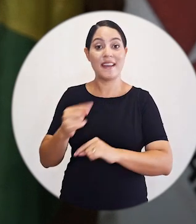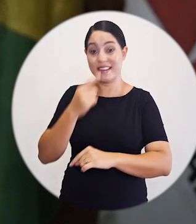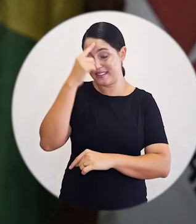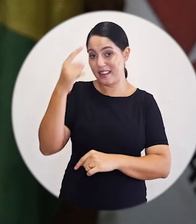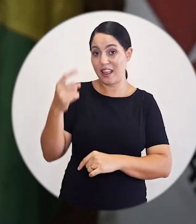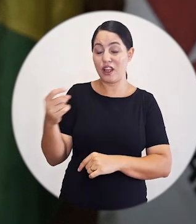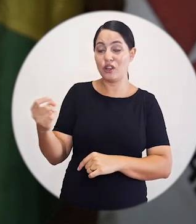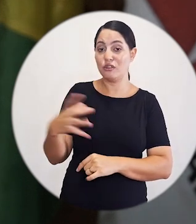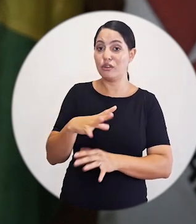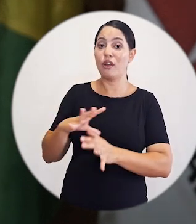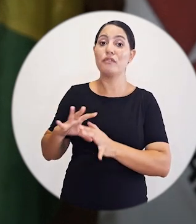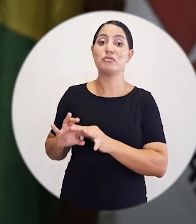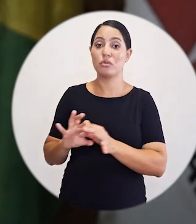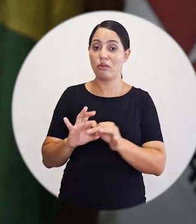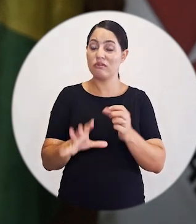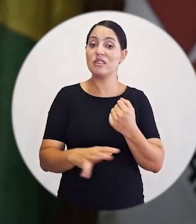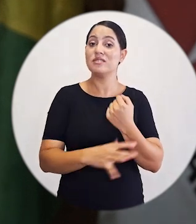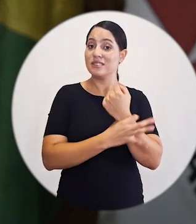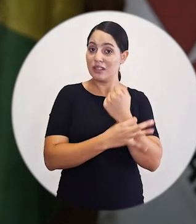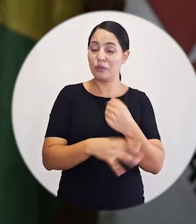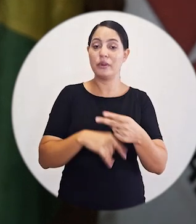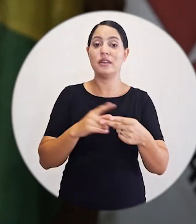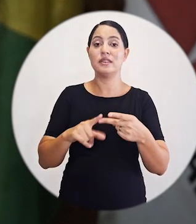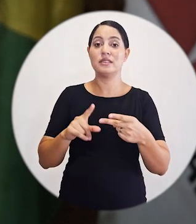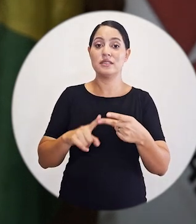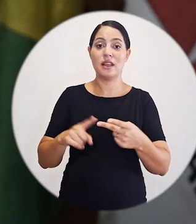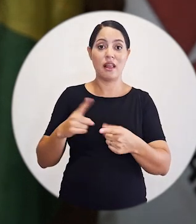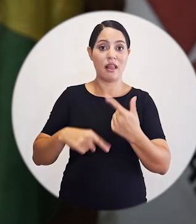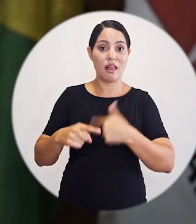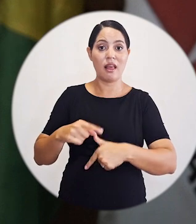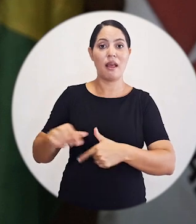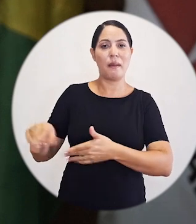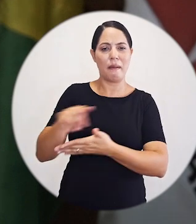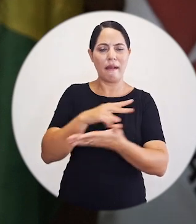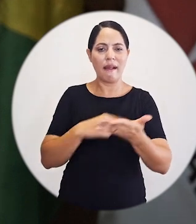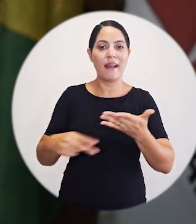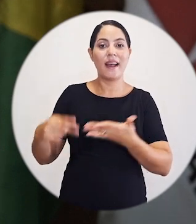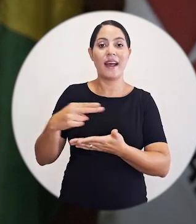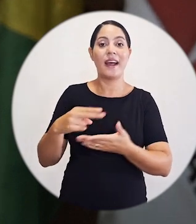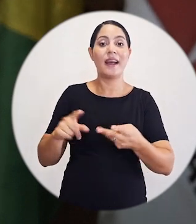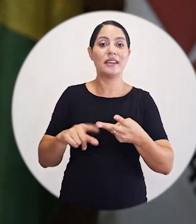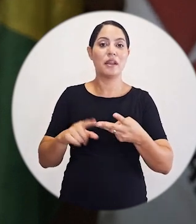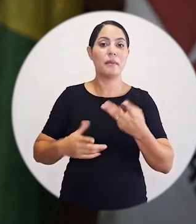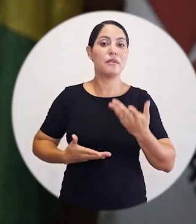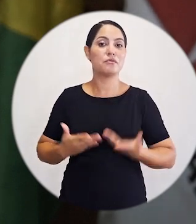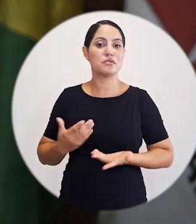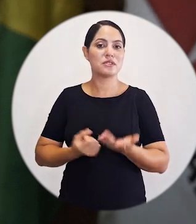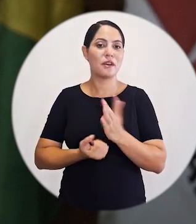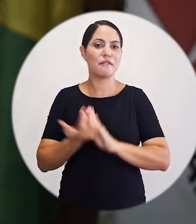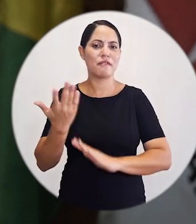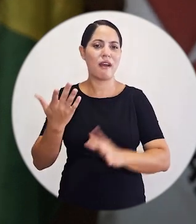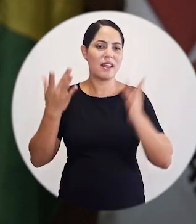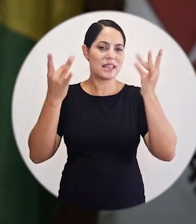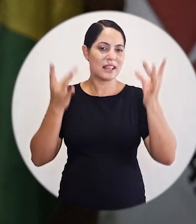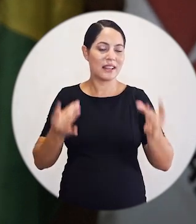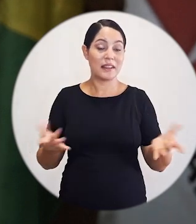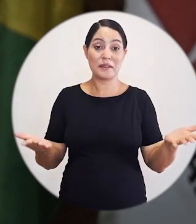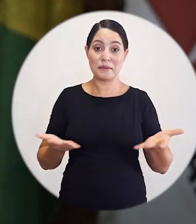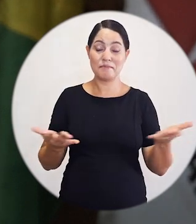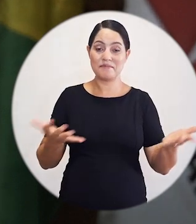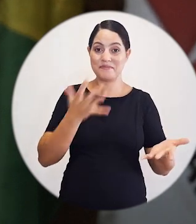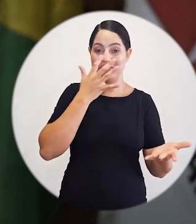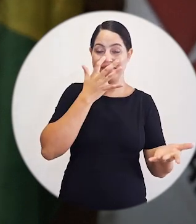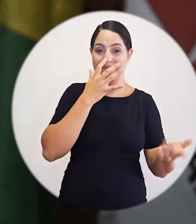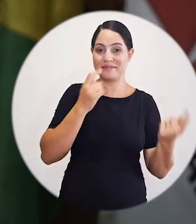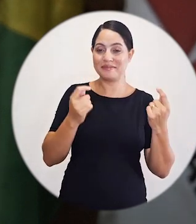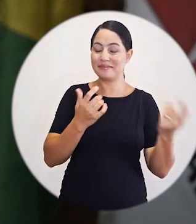ordem, conta com inovações significativas de segurança, melhorias de layout e outras funcionalidades. Detalhes que